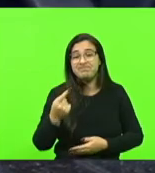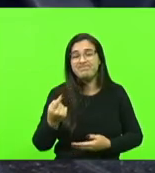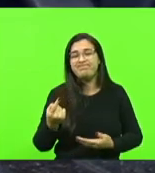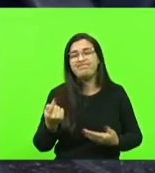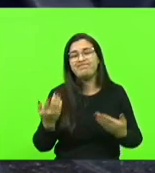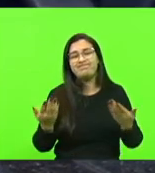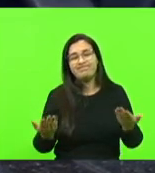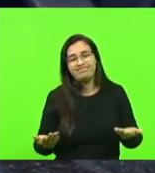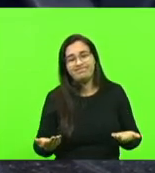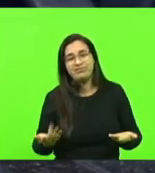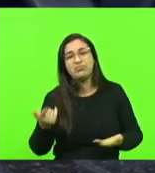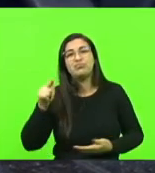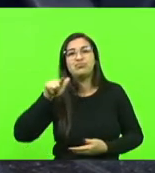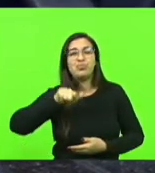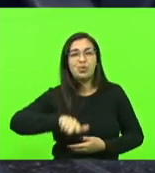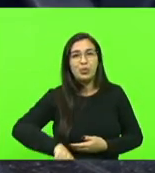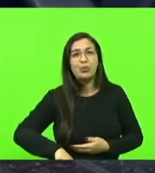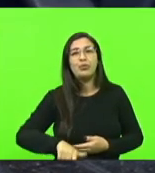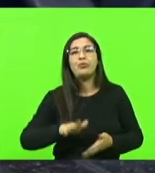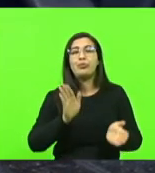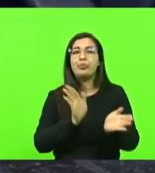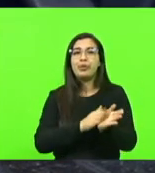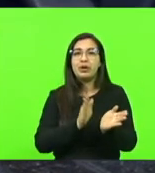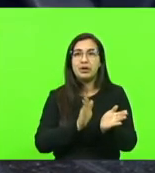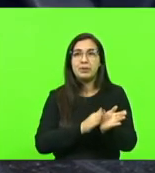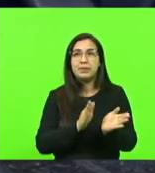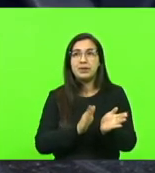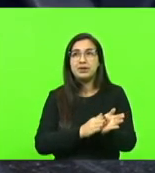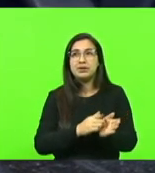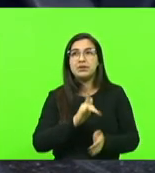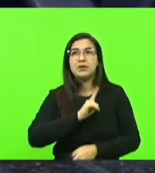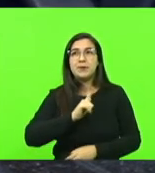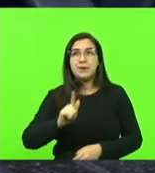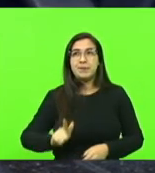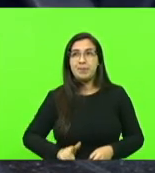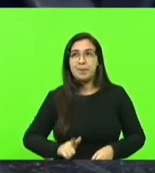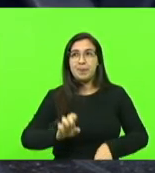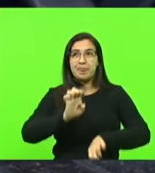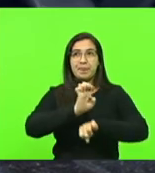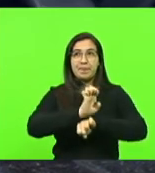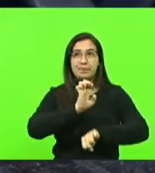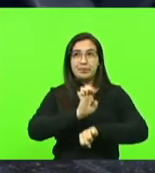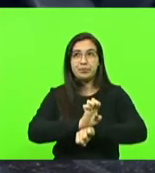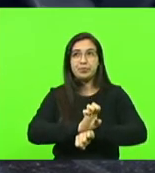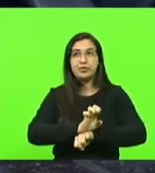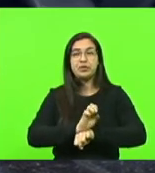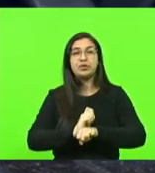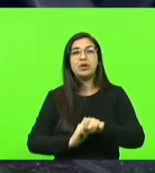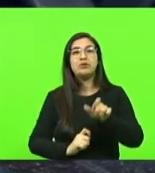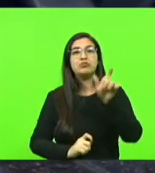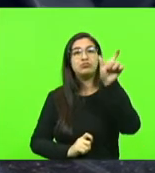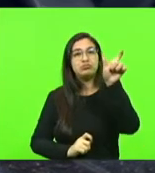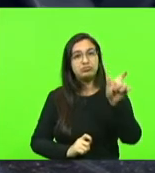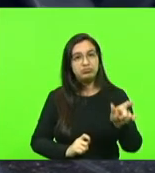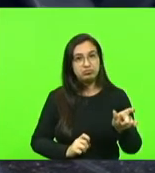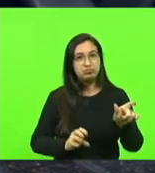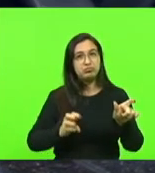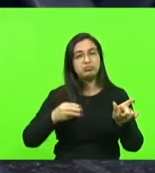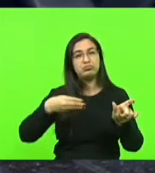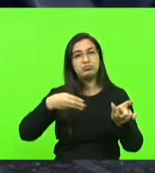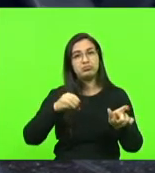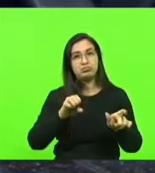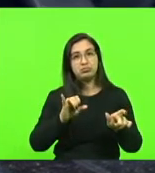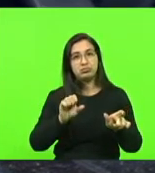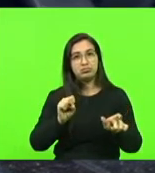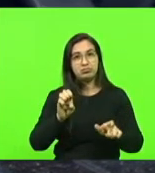eu quero parabenizar o governo do Estado, na pessoa do governador Moisés,